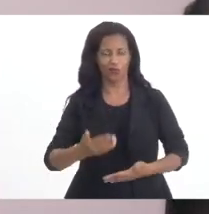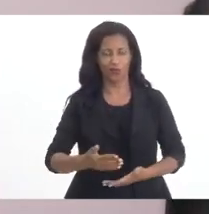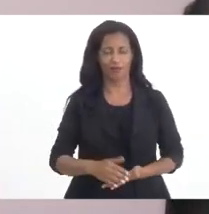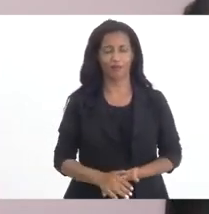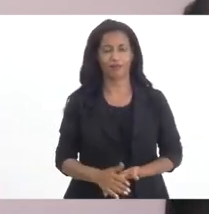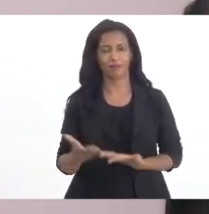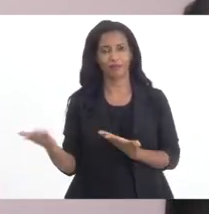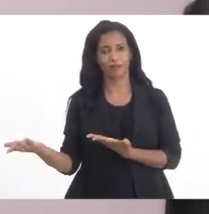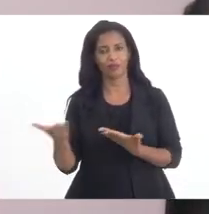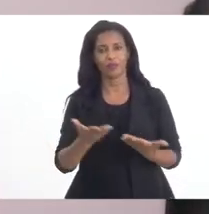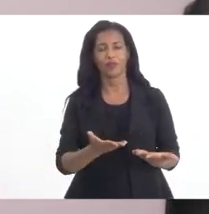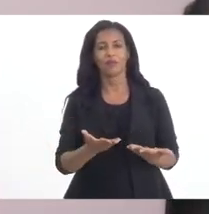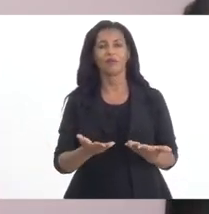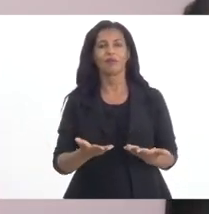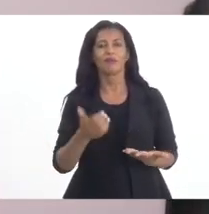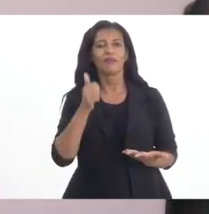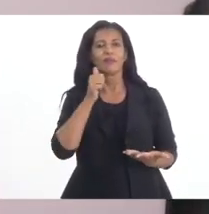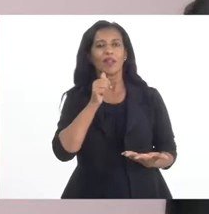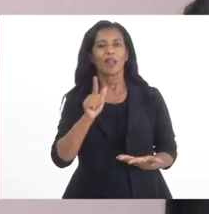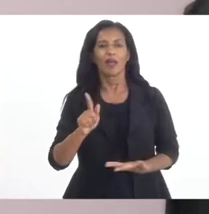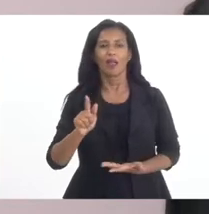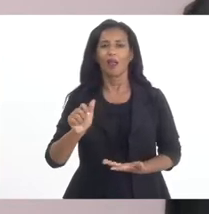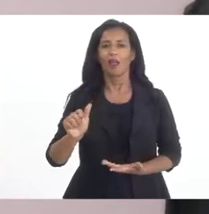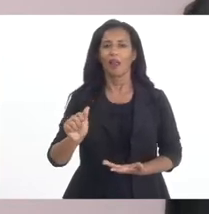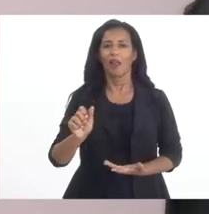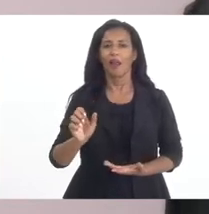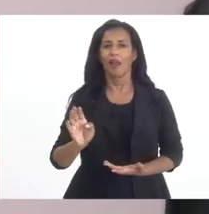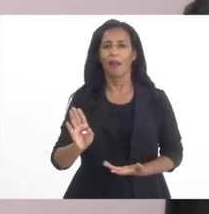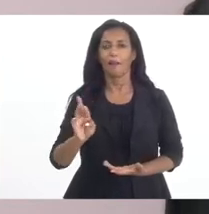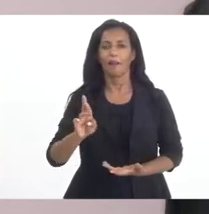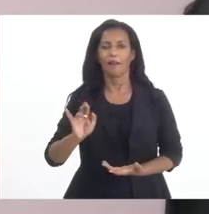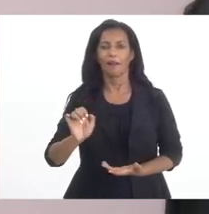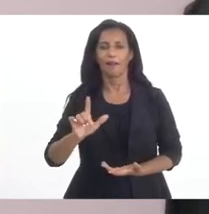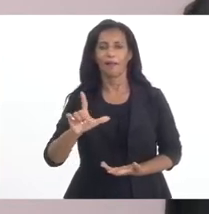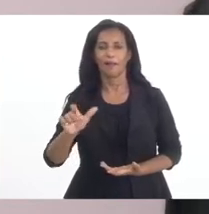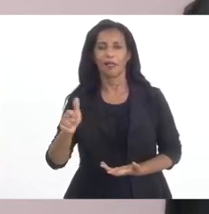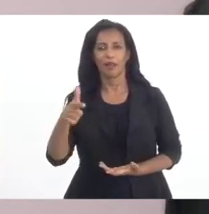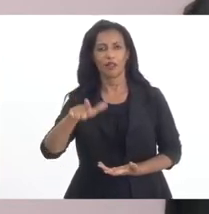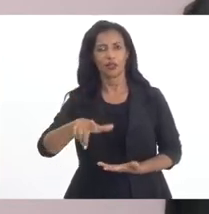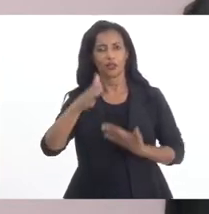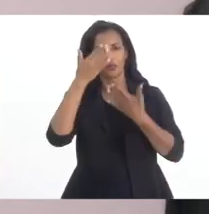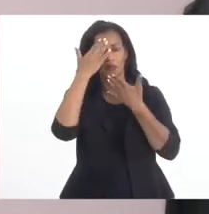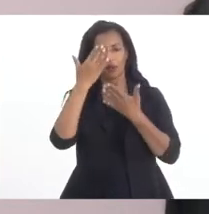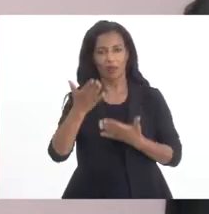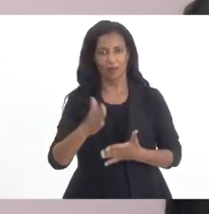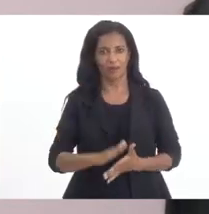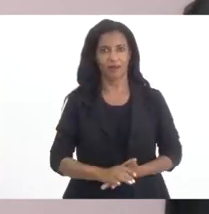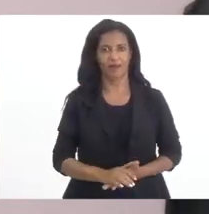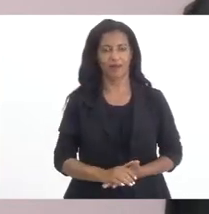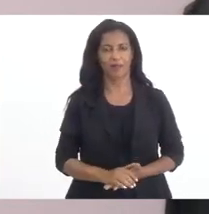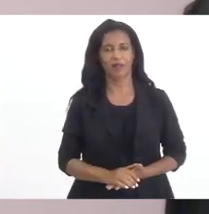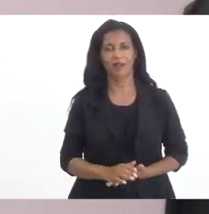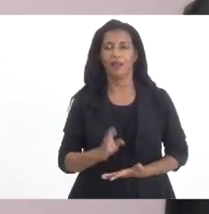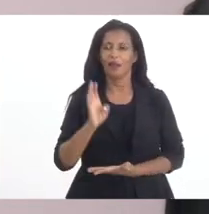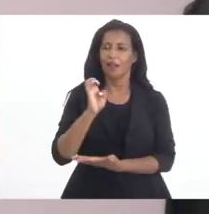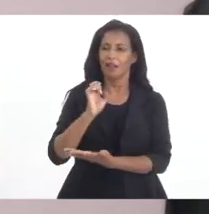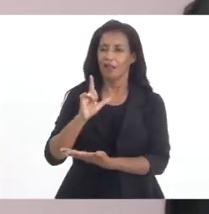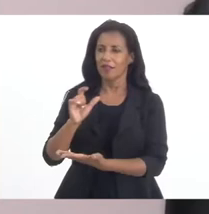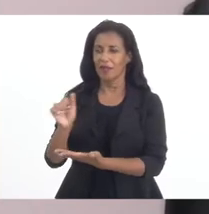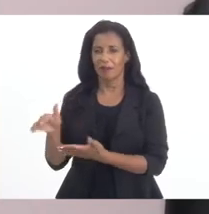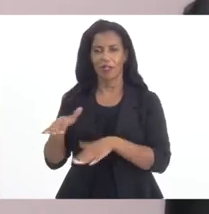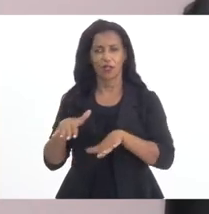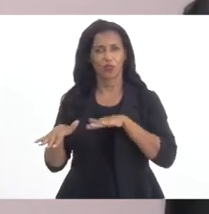uso da palavra a senhora Gabriela Trindade Quintanilha. Mais uma vez agradeço a Elizabeth Manja, do